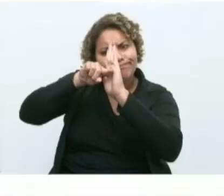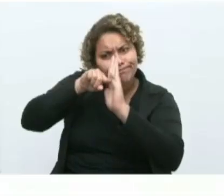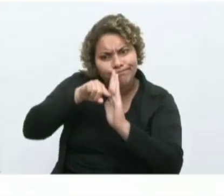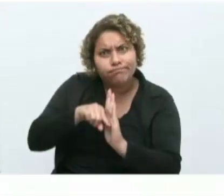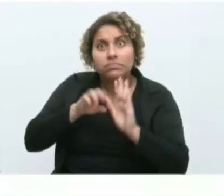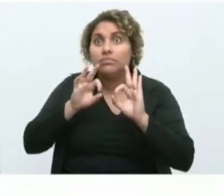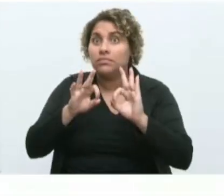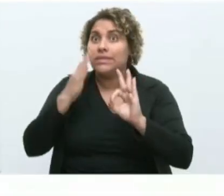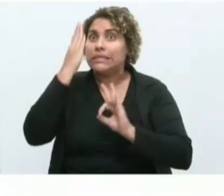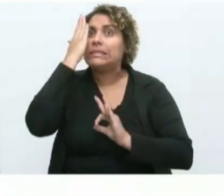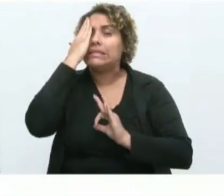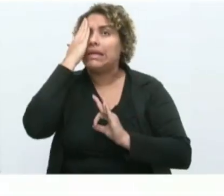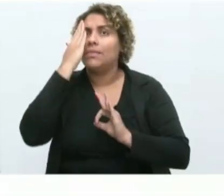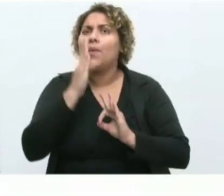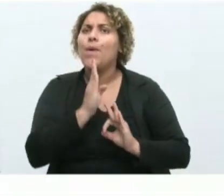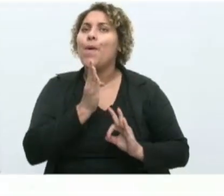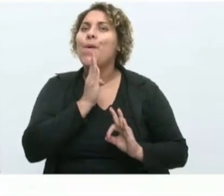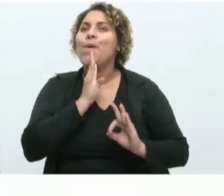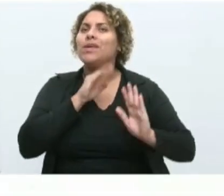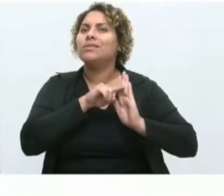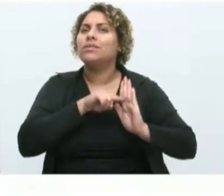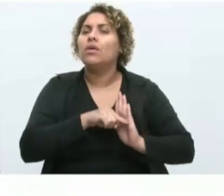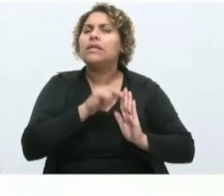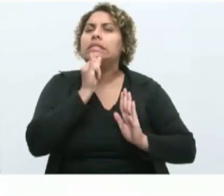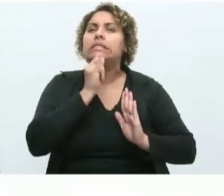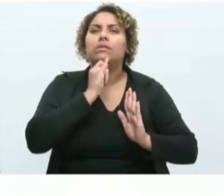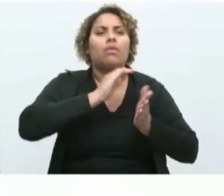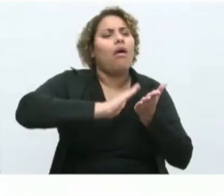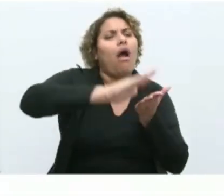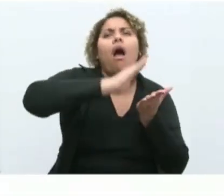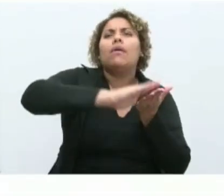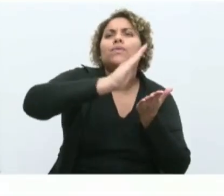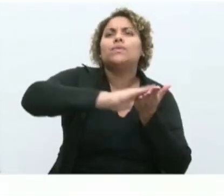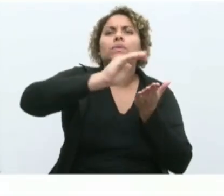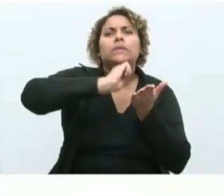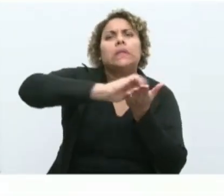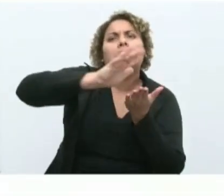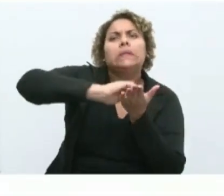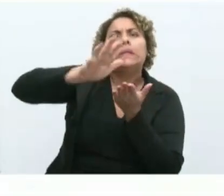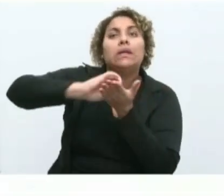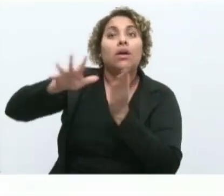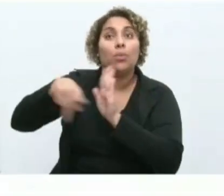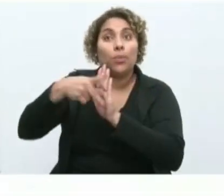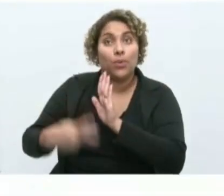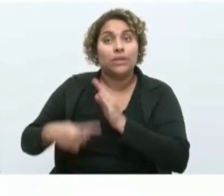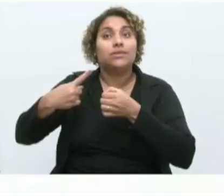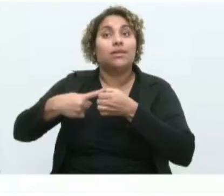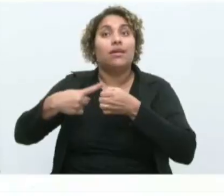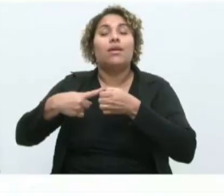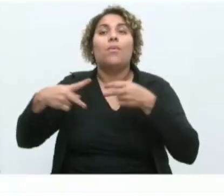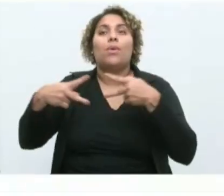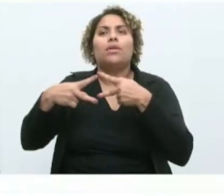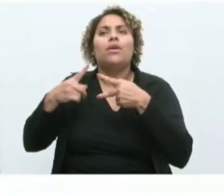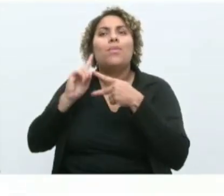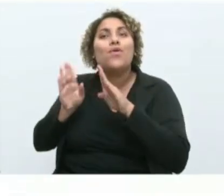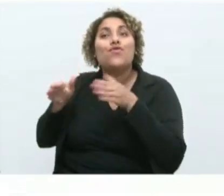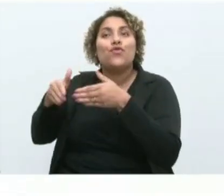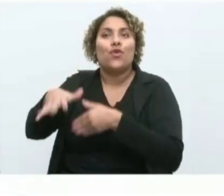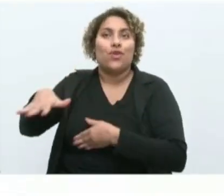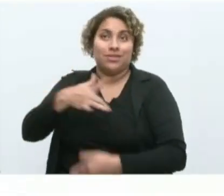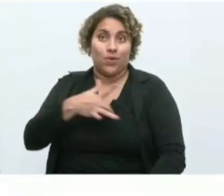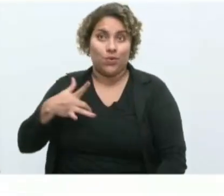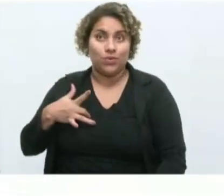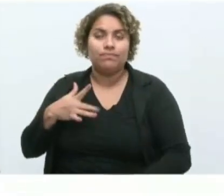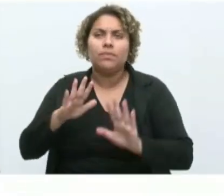né, da qualidade dos gastos da cidade de Paulínia, especialmente voltado no segmento da saúde. Só que a gente